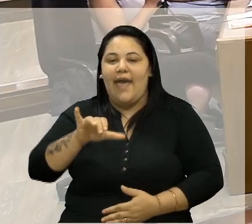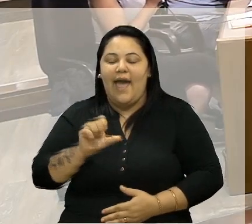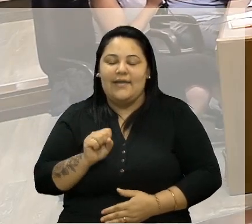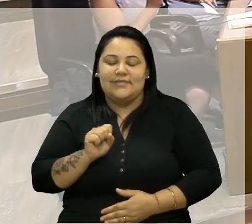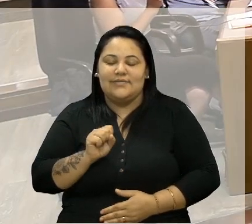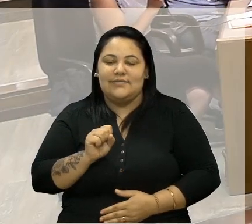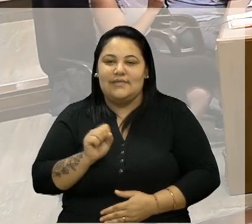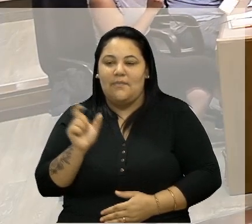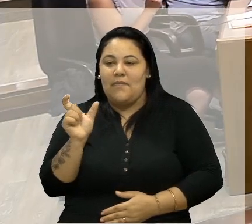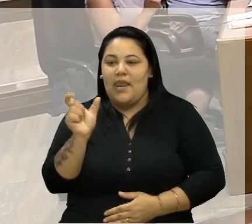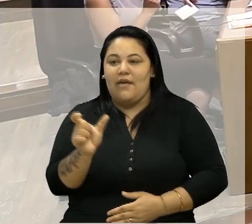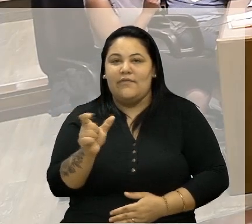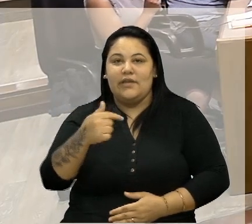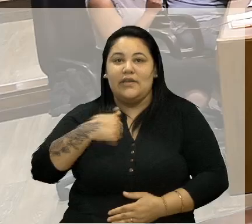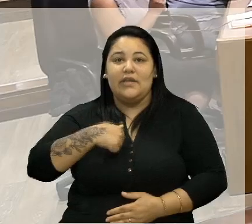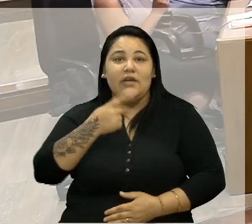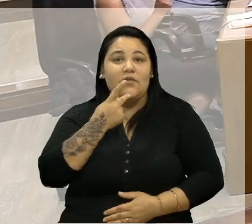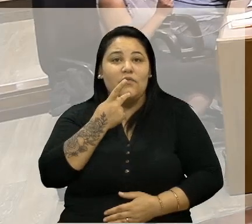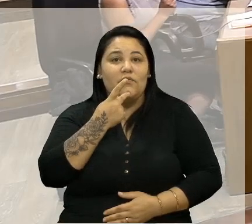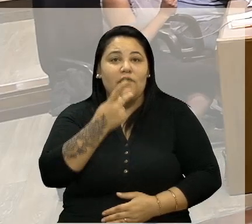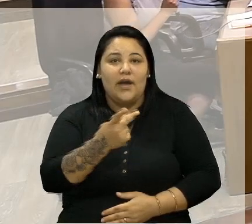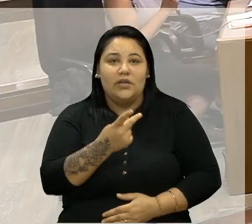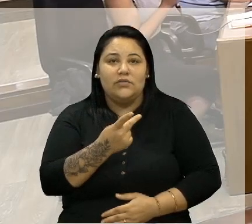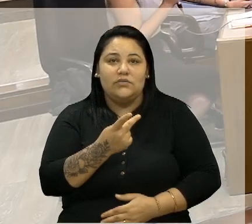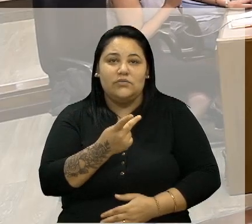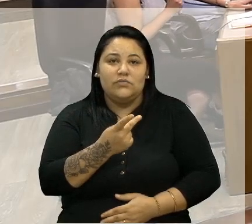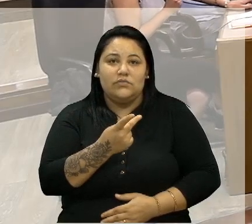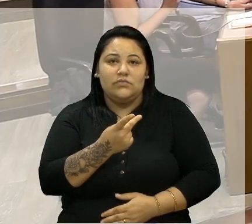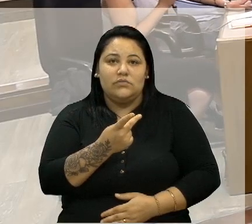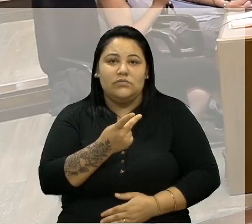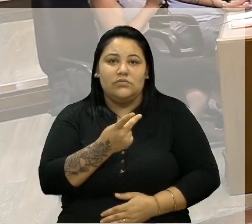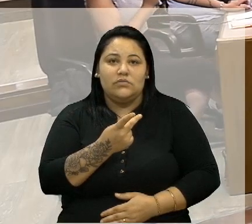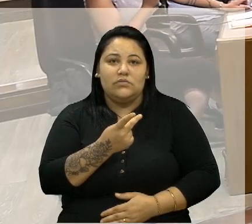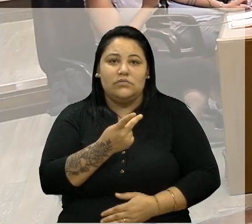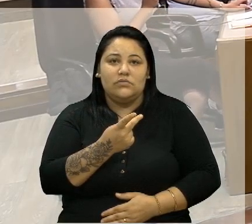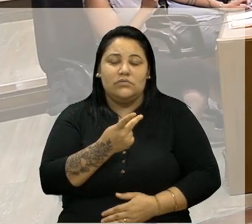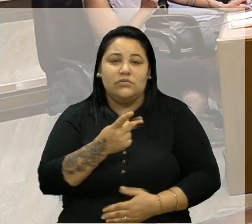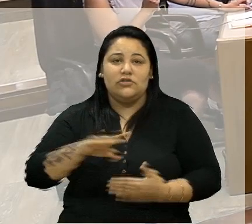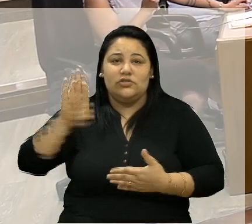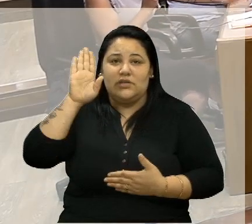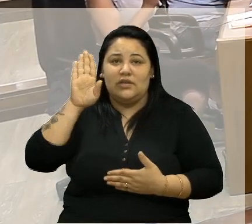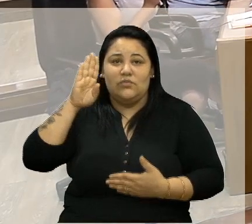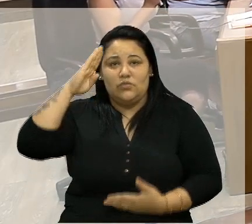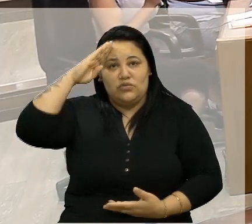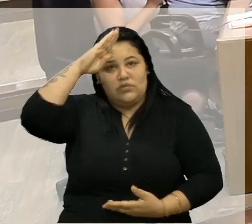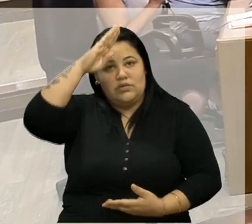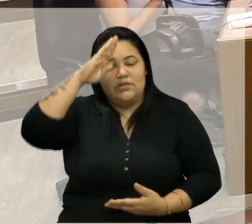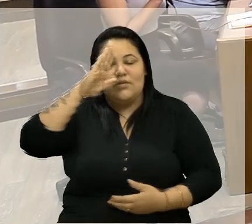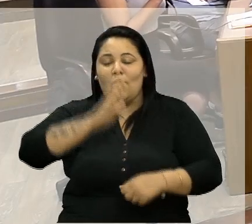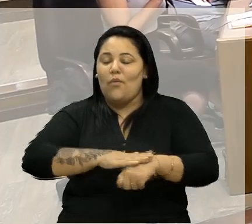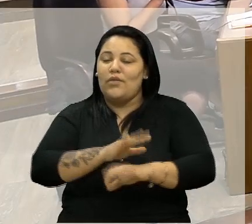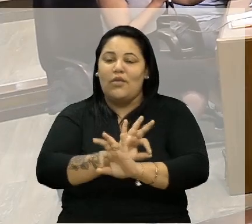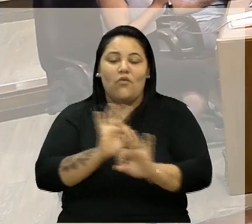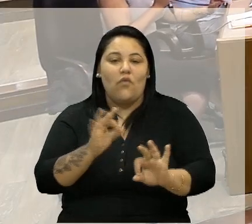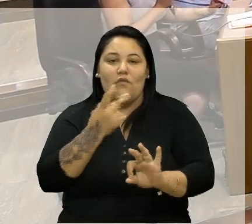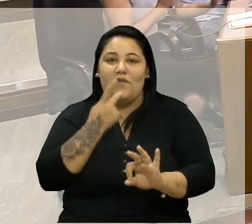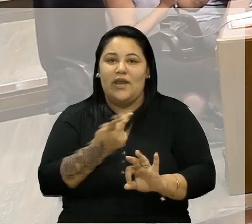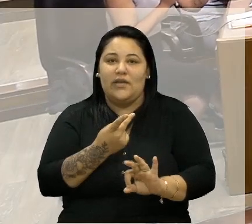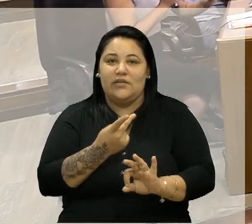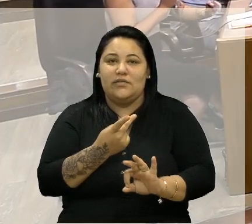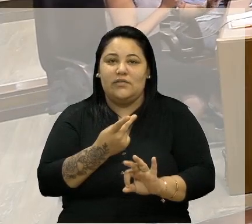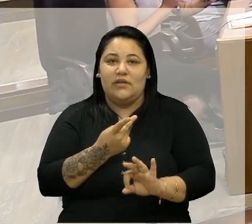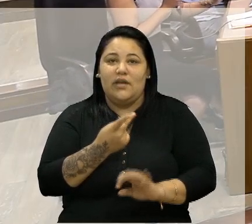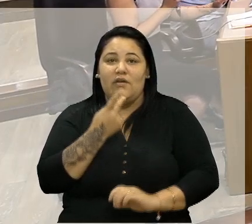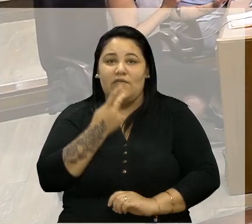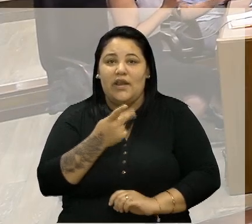a parte onde eu digo que ele foi candidato bolsonarista. Em nenhum momento falei isso. Eu disse que ele é